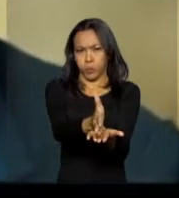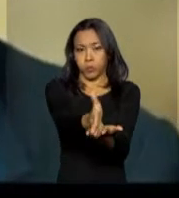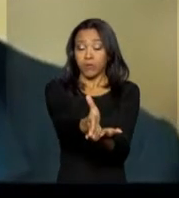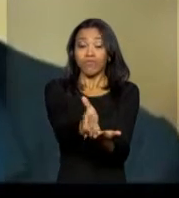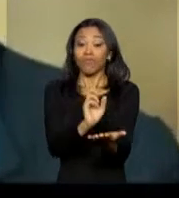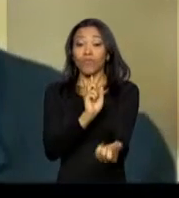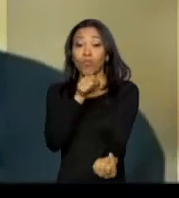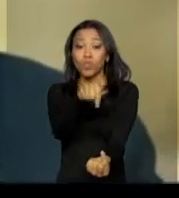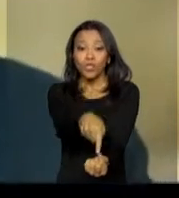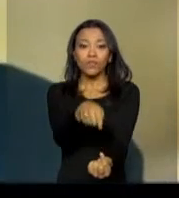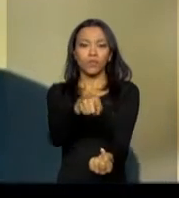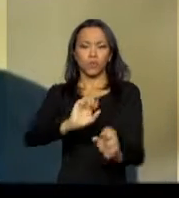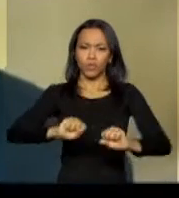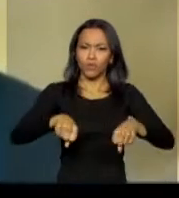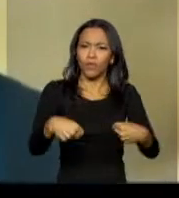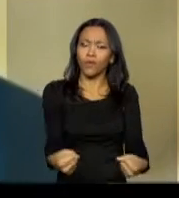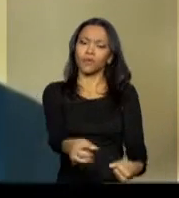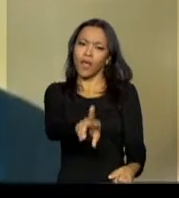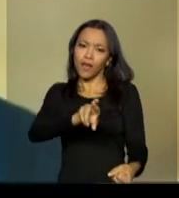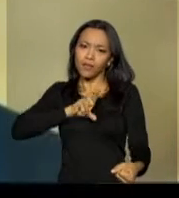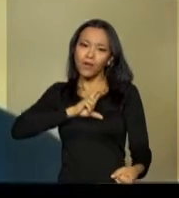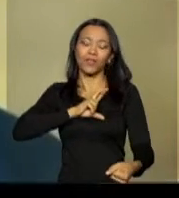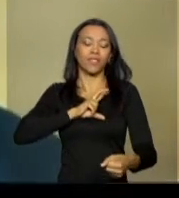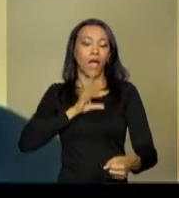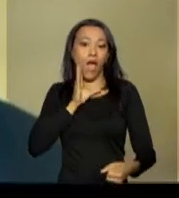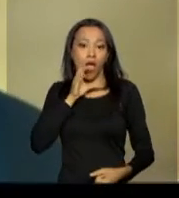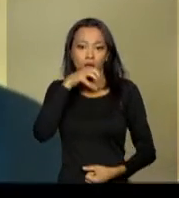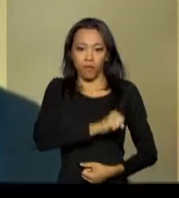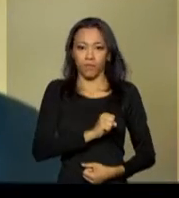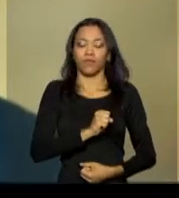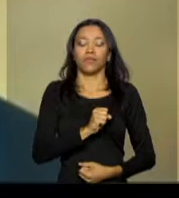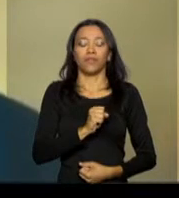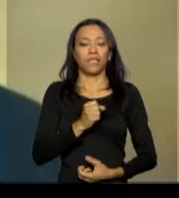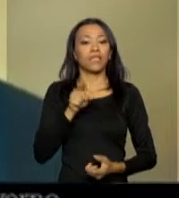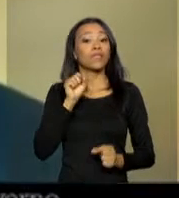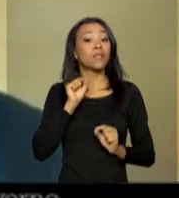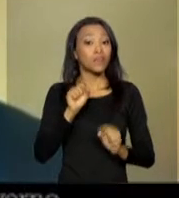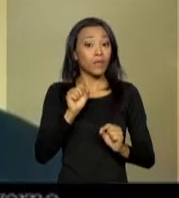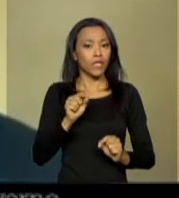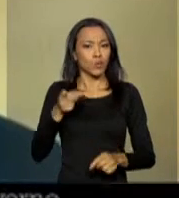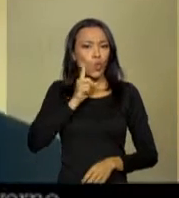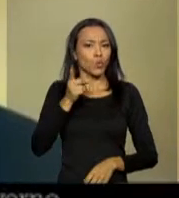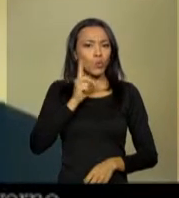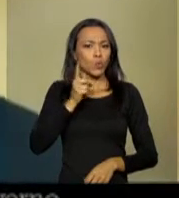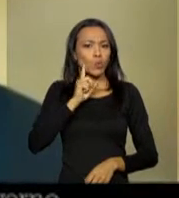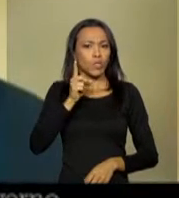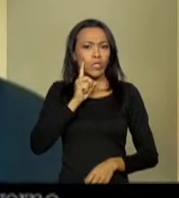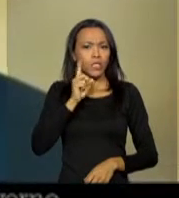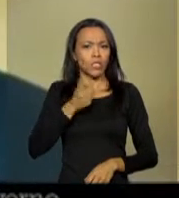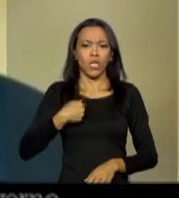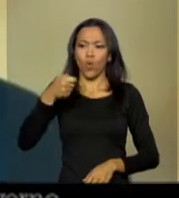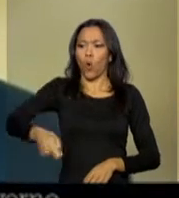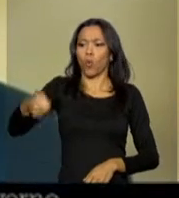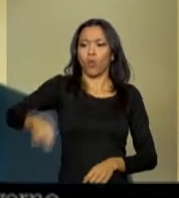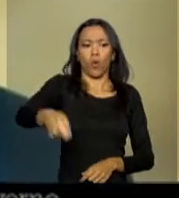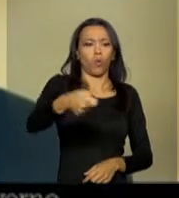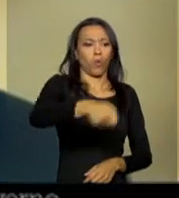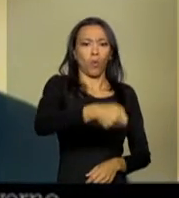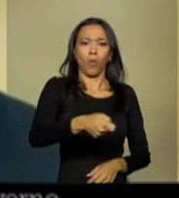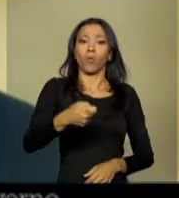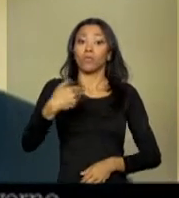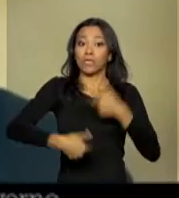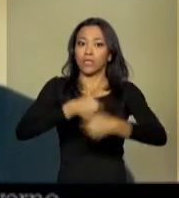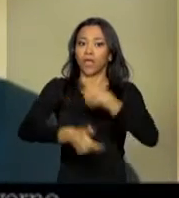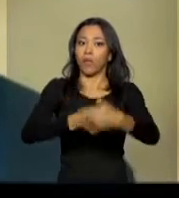seu esforço traga resultados ainda mais rápidos, que cobro todos os minutos um bom desempenho do